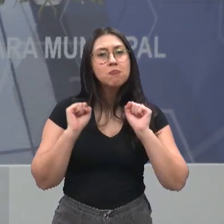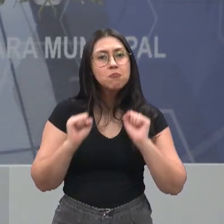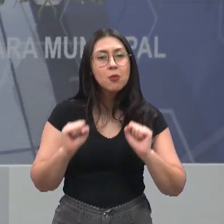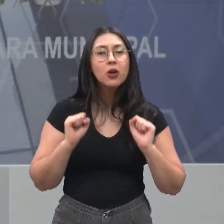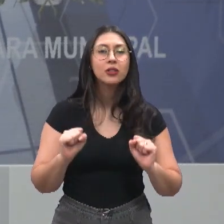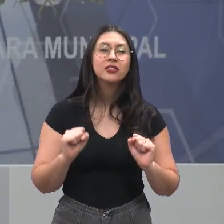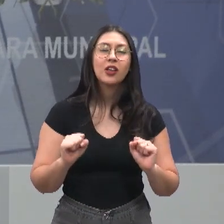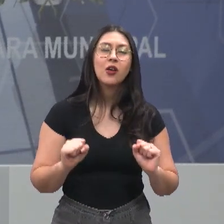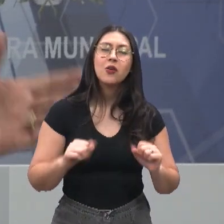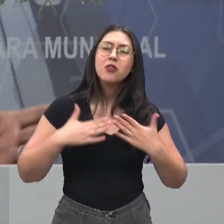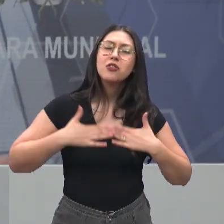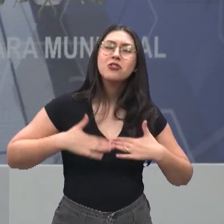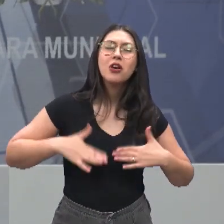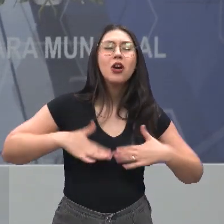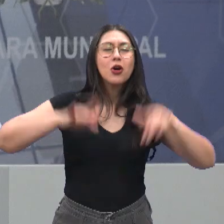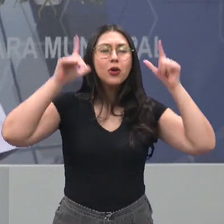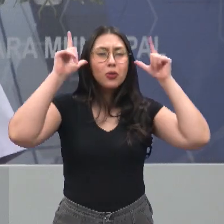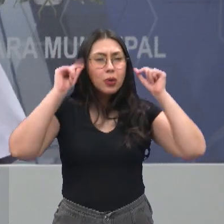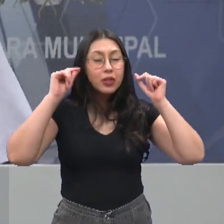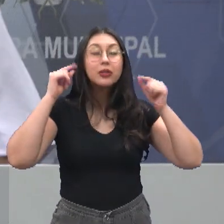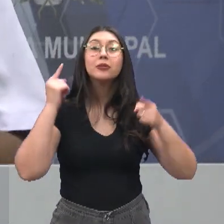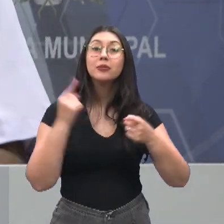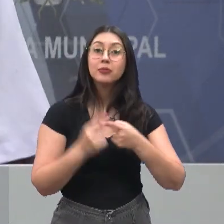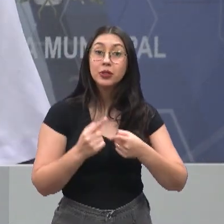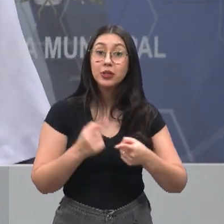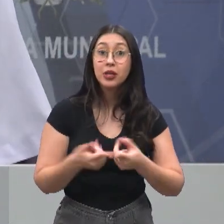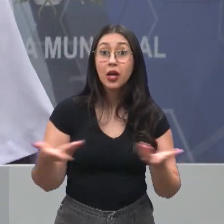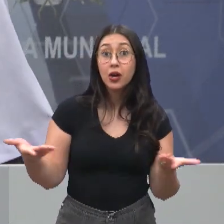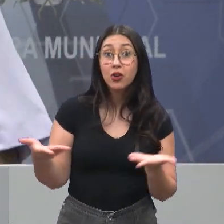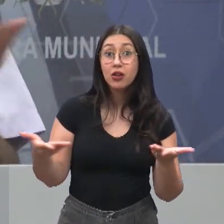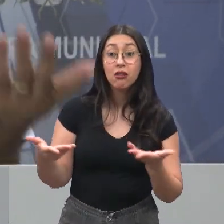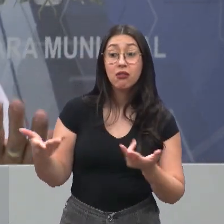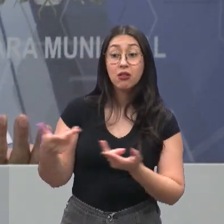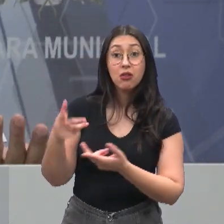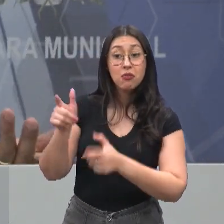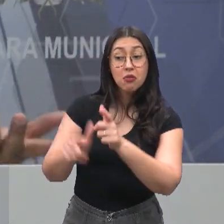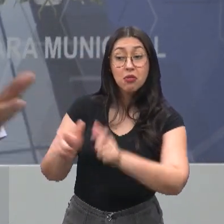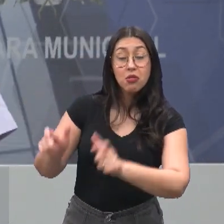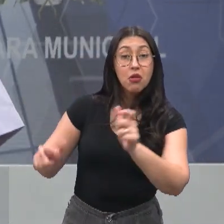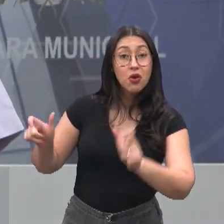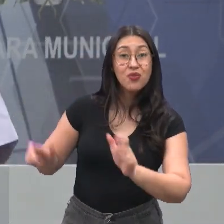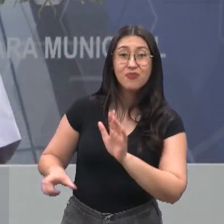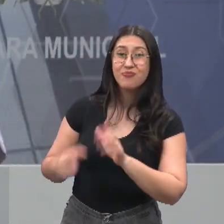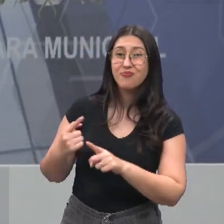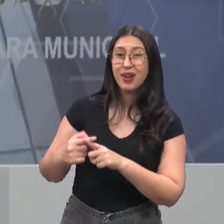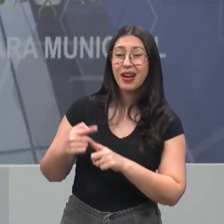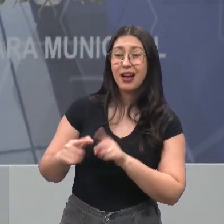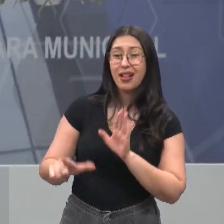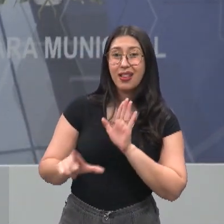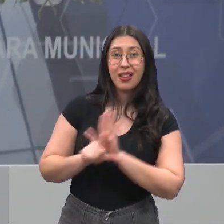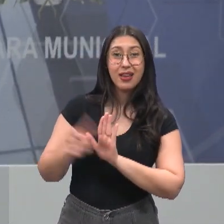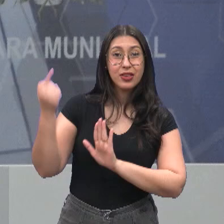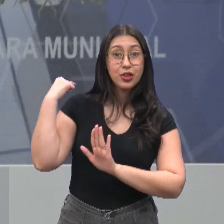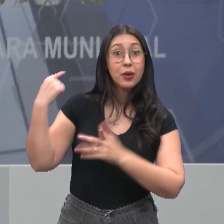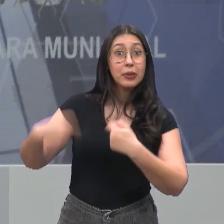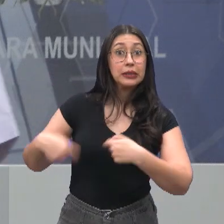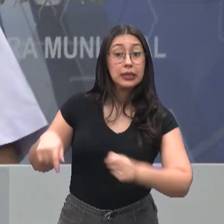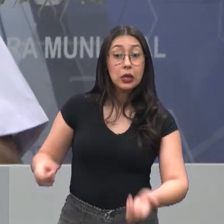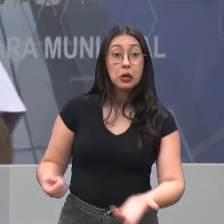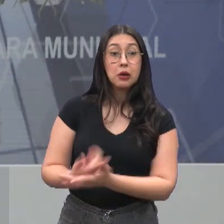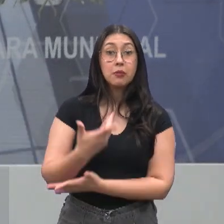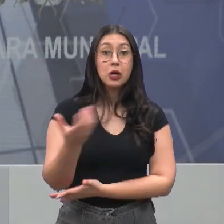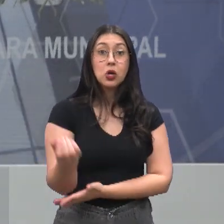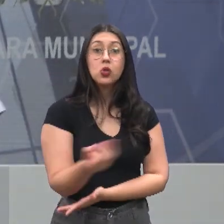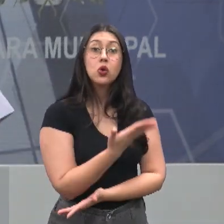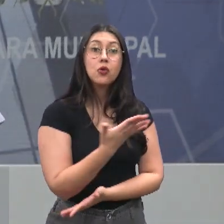mais tranquilidade, porque esse ano muitos deles, pela lei antiga, teria que trocar o seu veículo. O